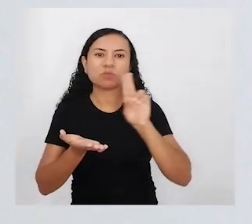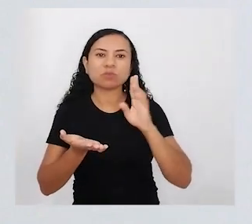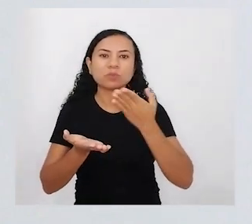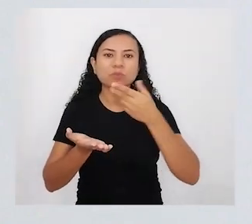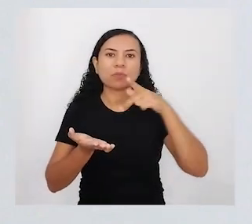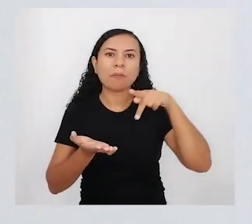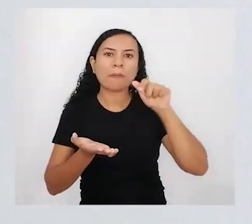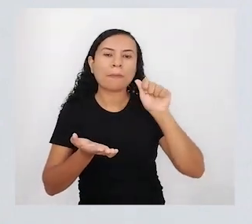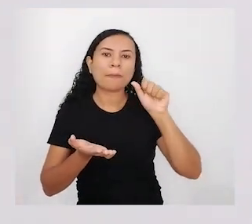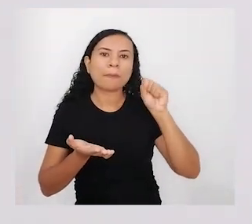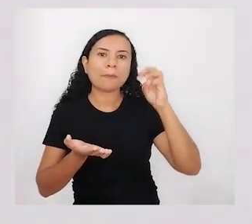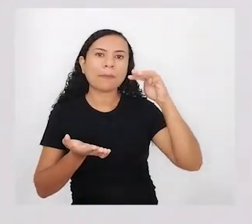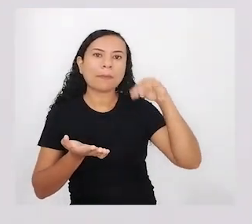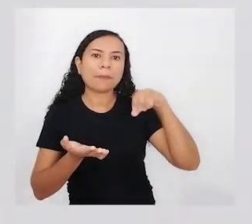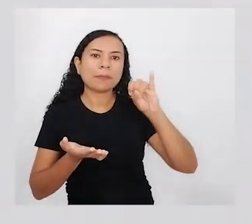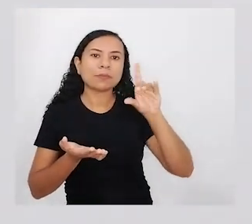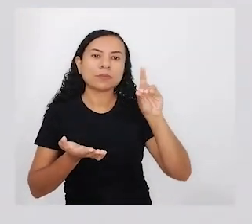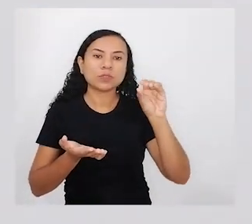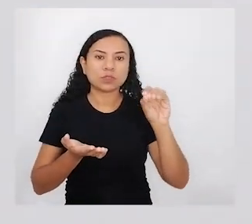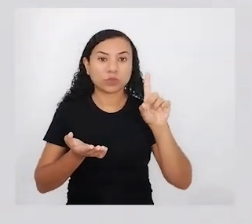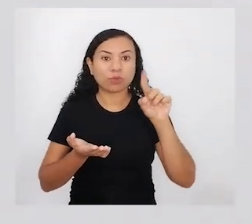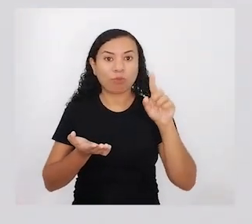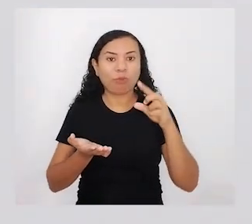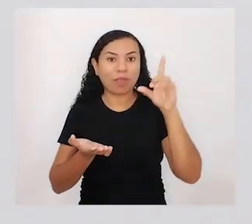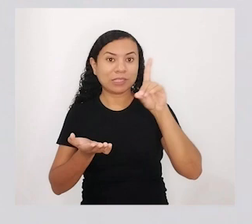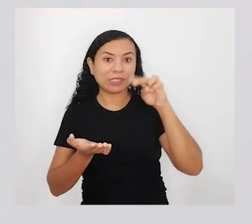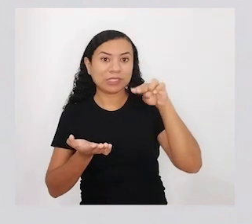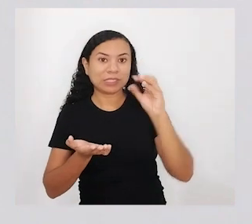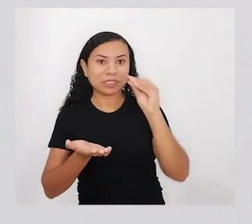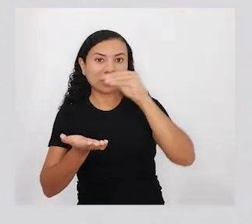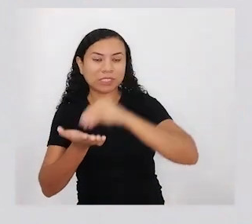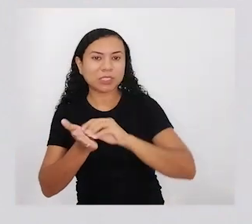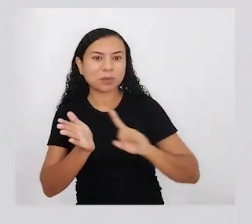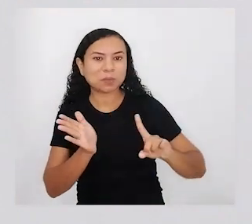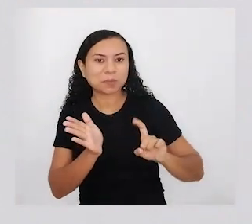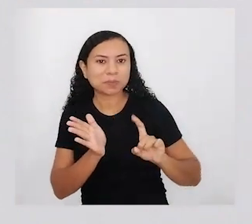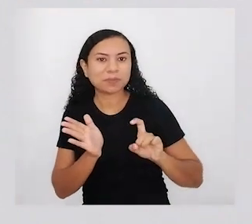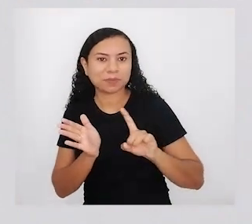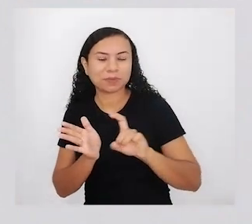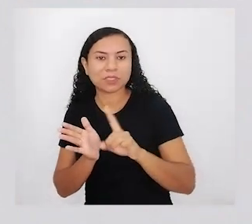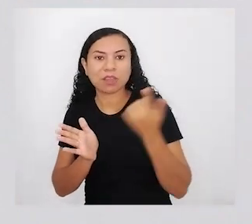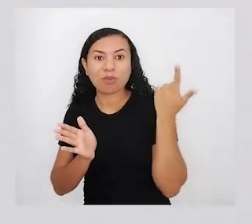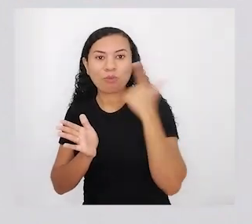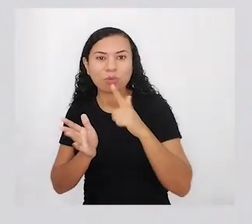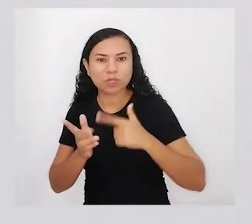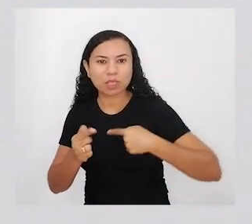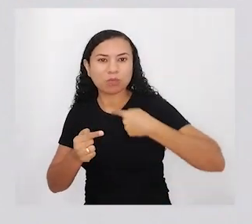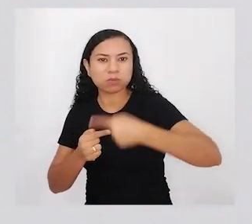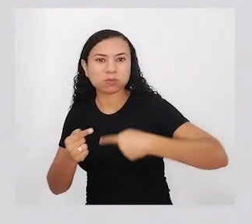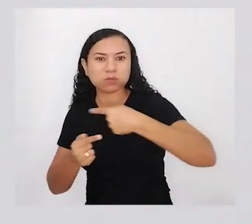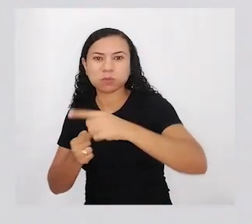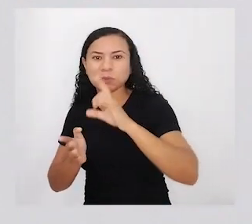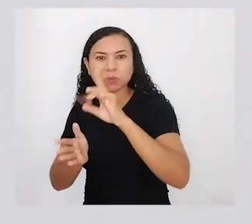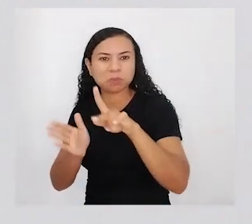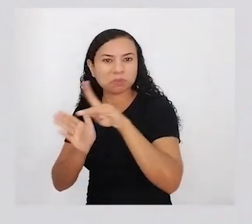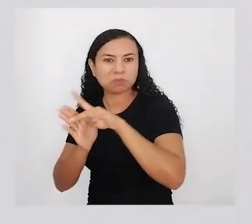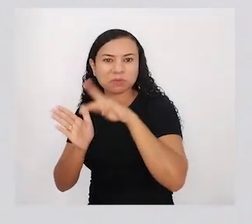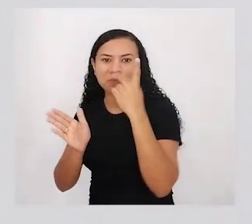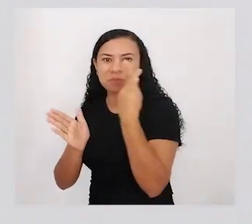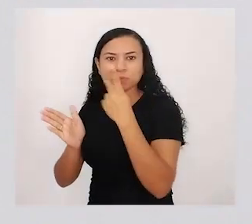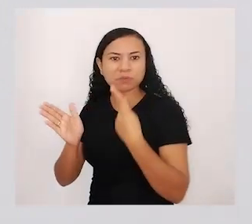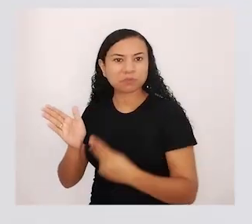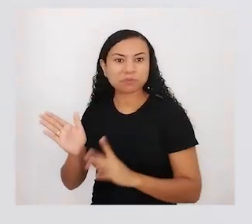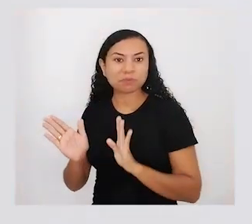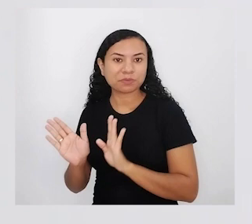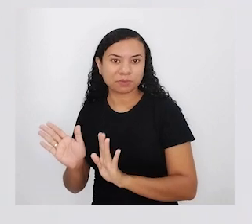pequena molécula de DNA circular encontrado em bactérias e que consegue se multiplicar sozinho, independente dos cromossomos da